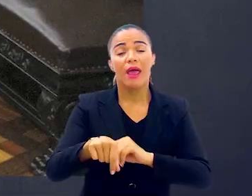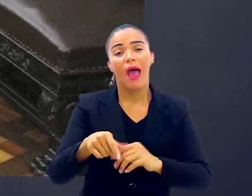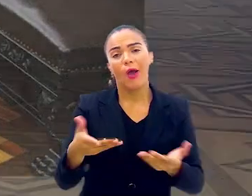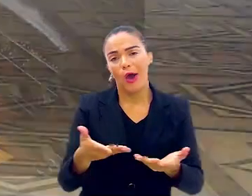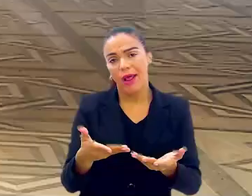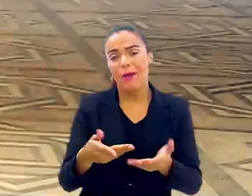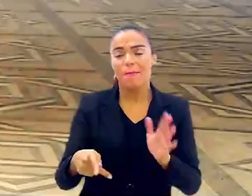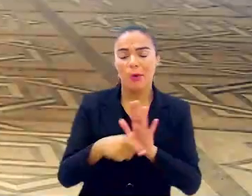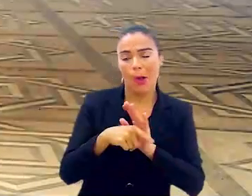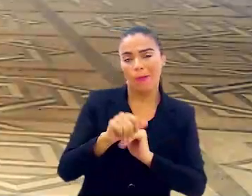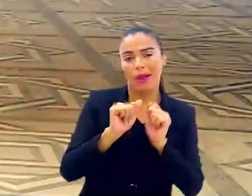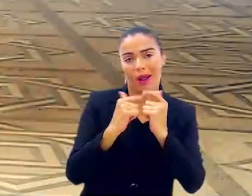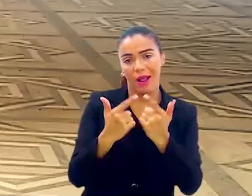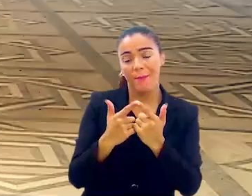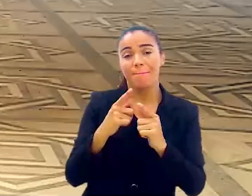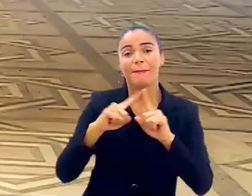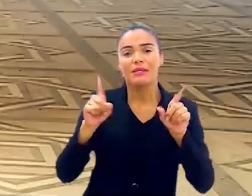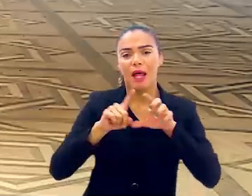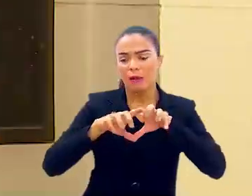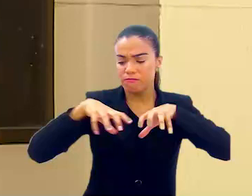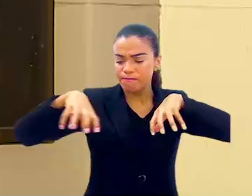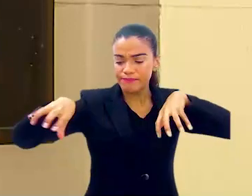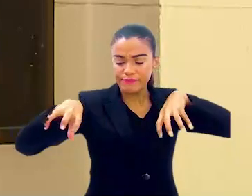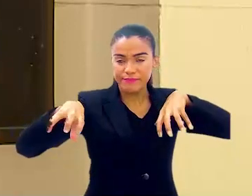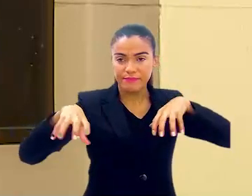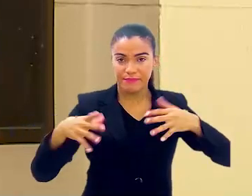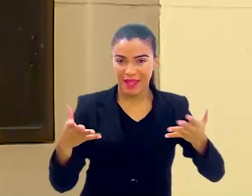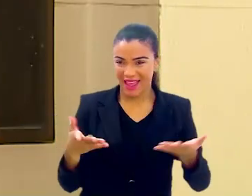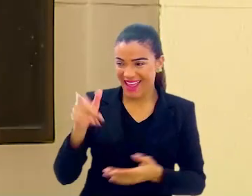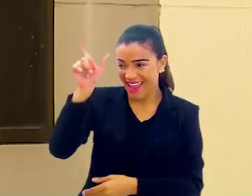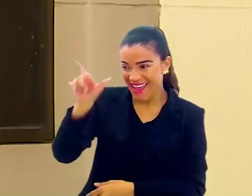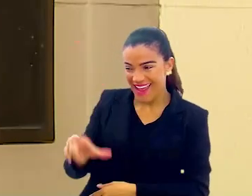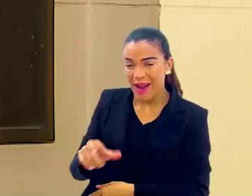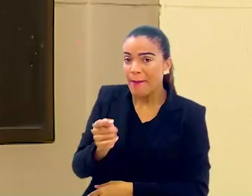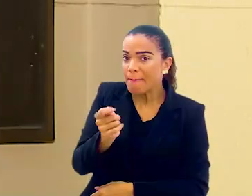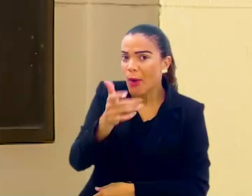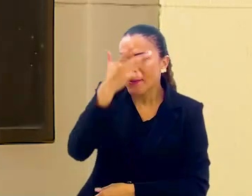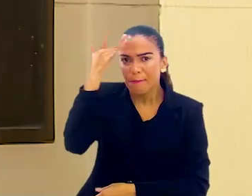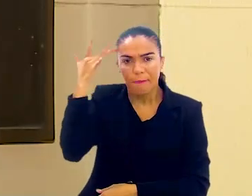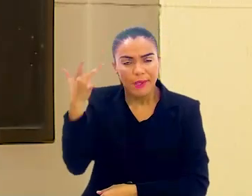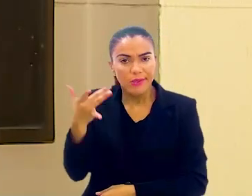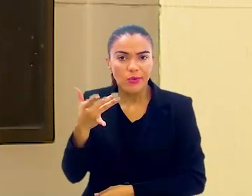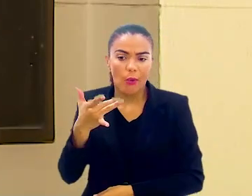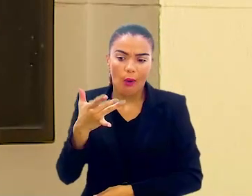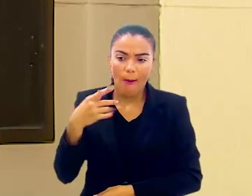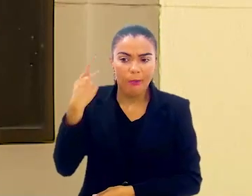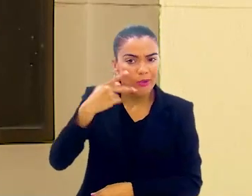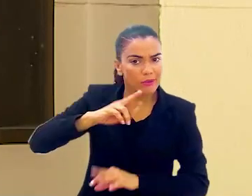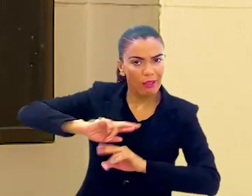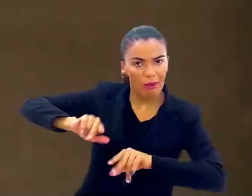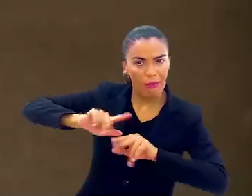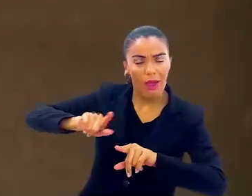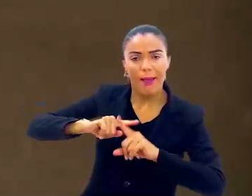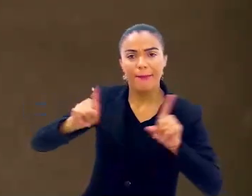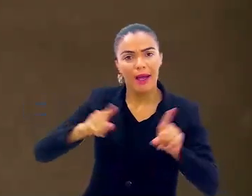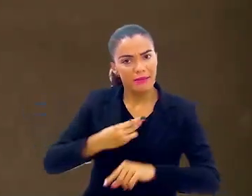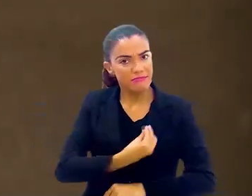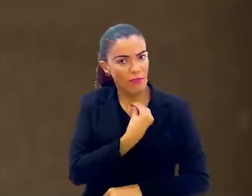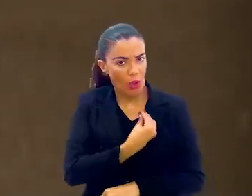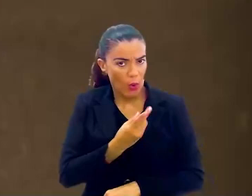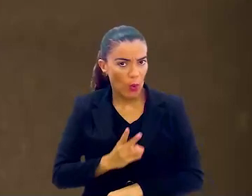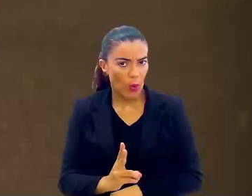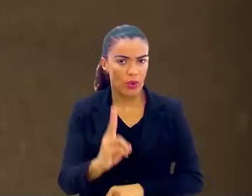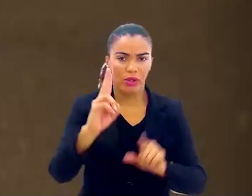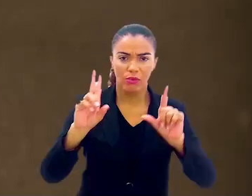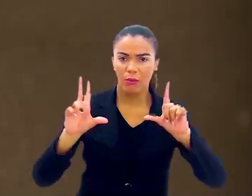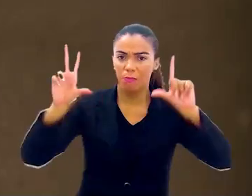casa, era um território independente. Ela é uma das poucas pessoas fora do meio político ainda viva que tem o seu